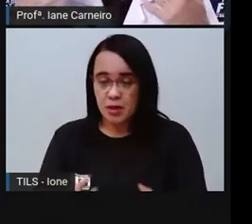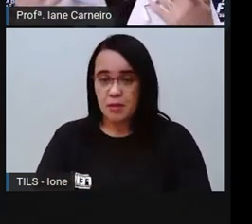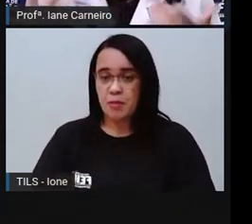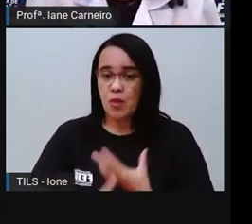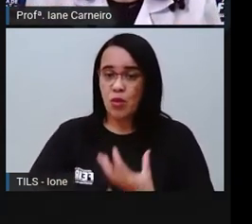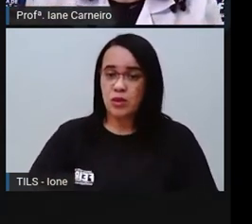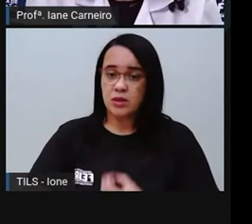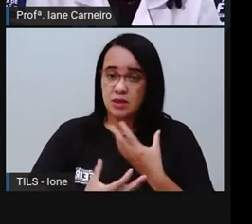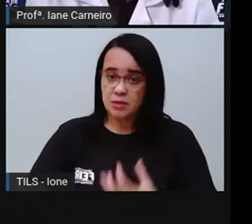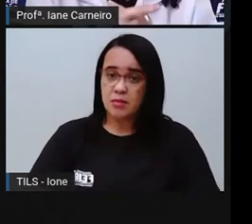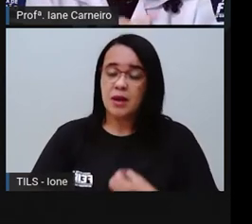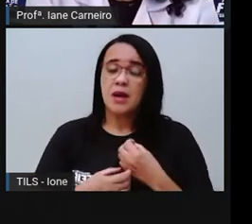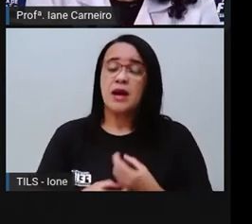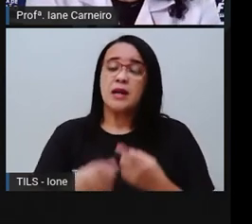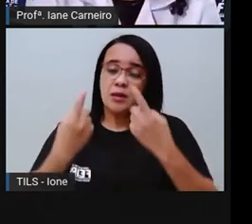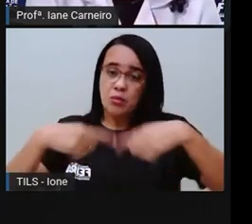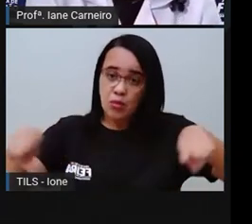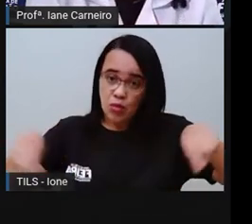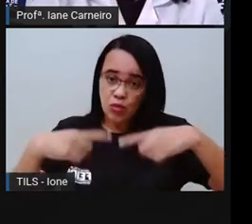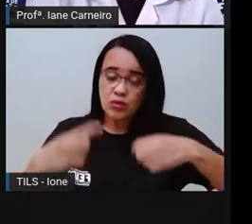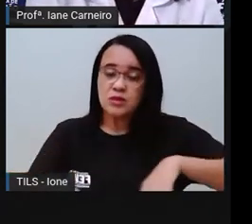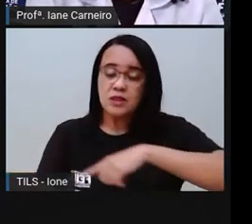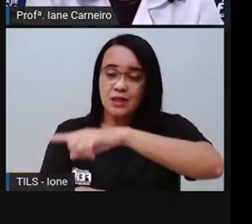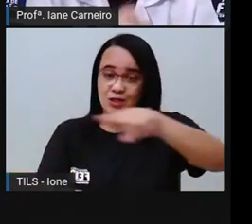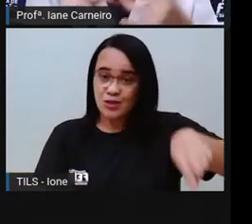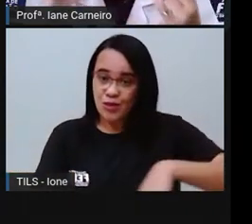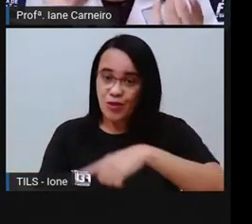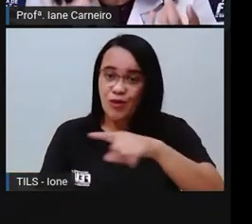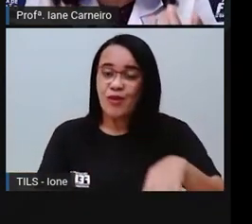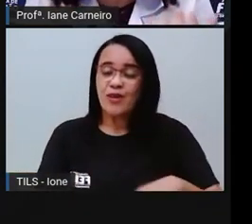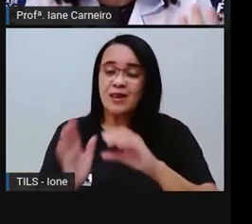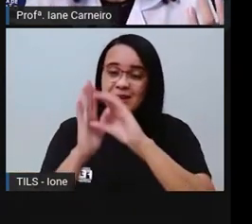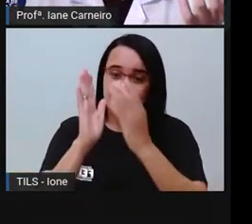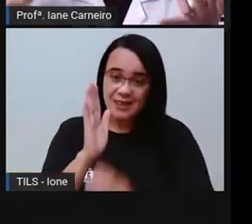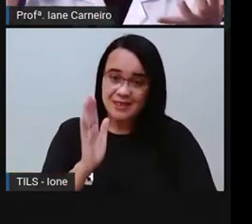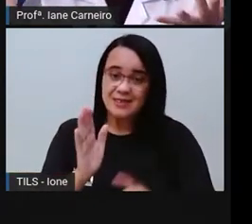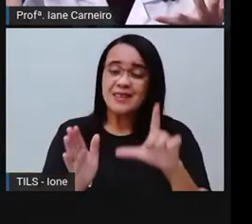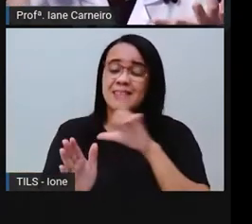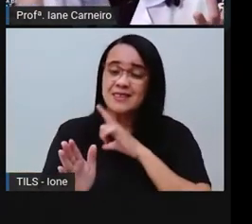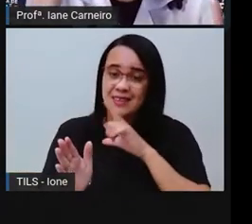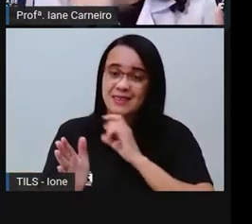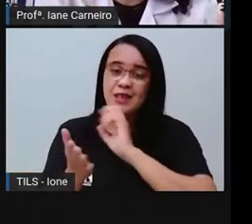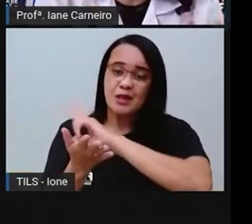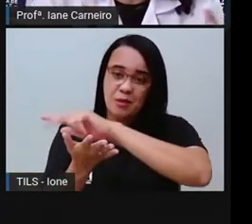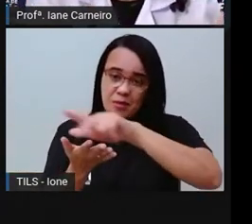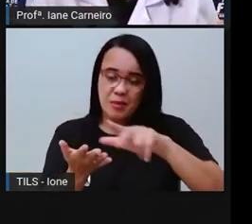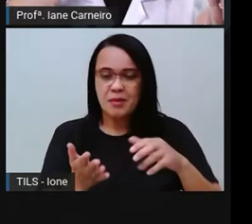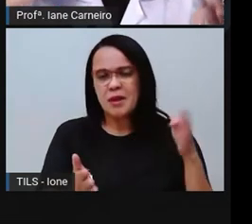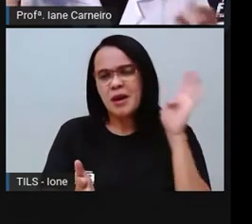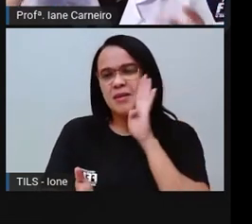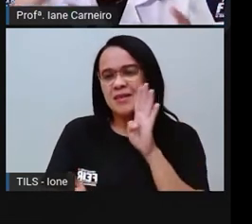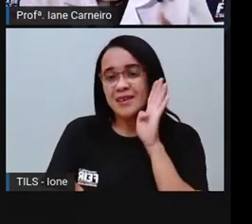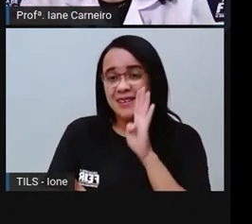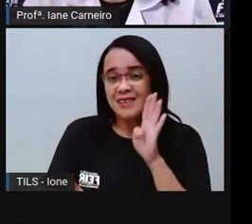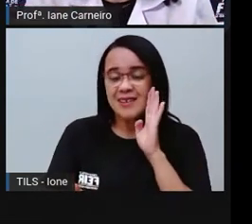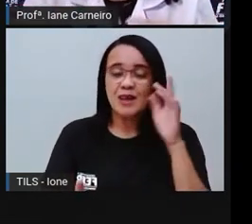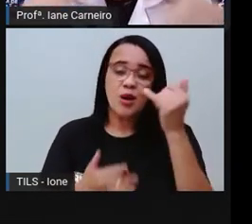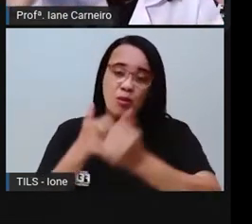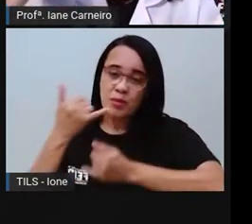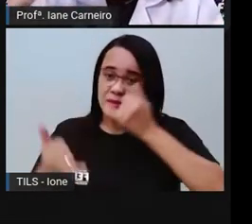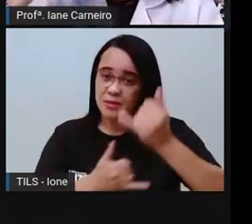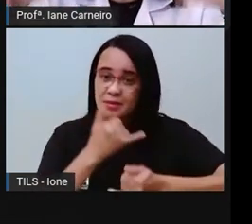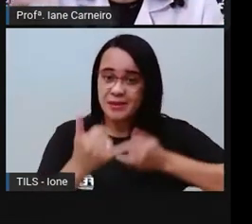cantigas de roda e as parlendas ela tem essa característica também além de divertir a gente usar nas brincadeiras nela a gente